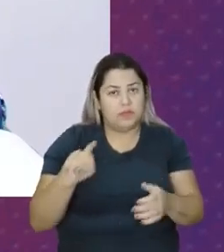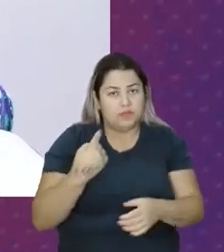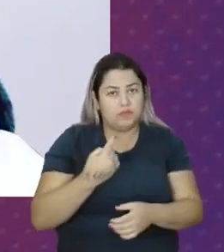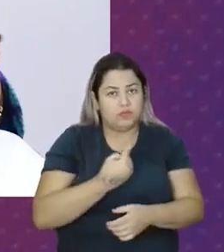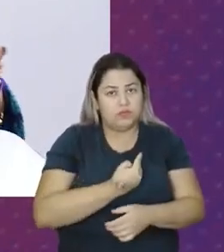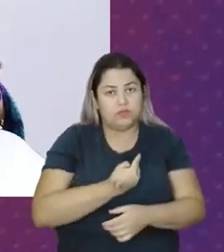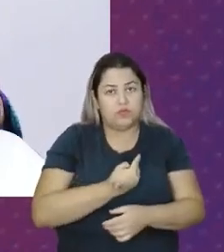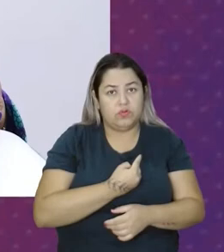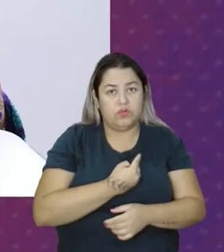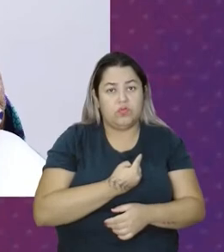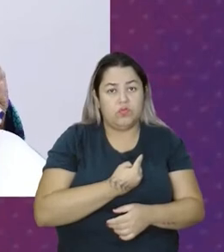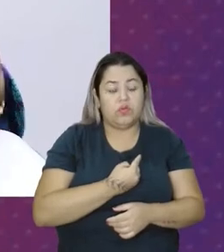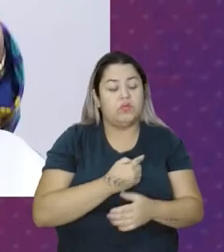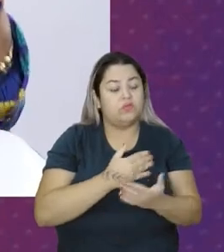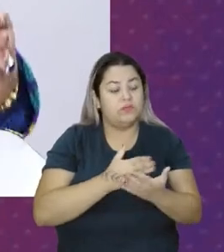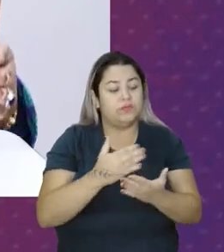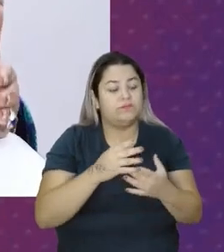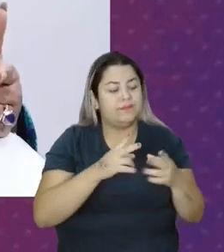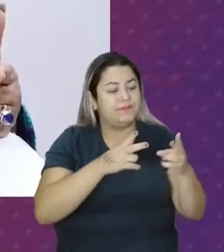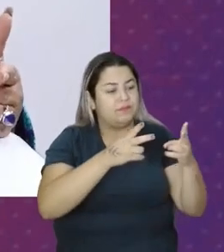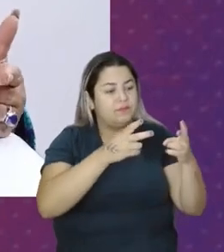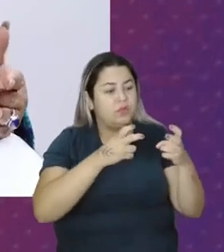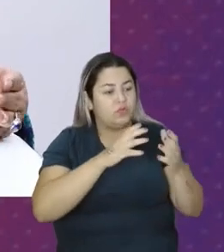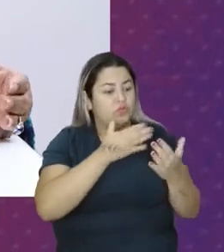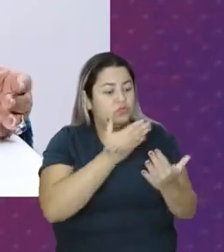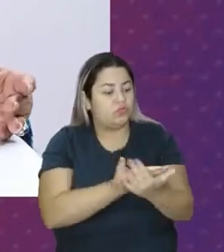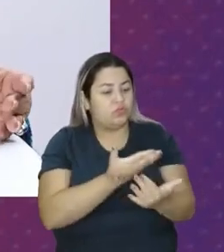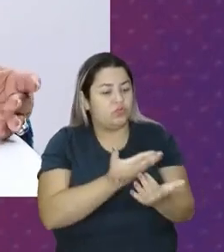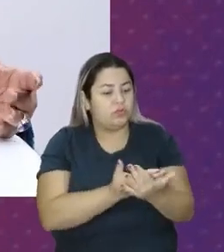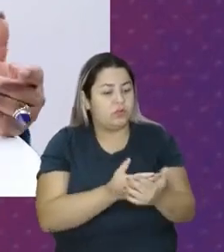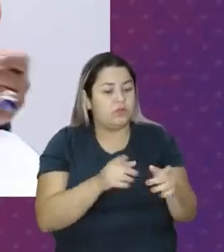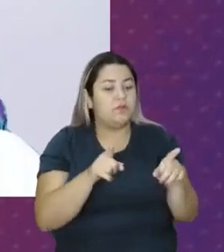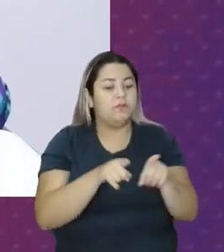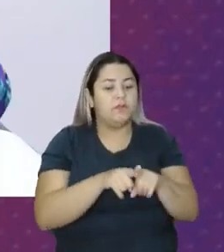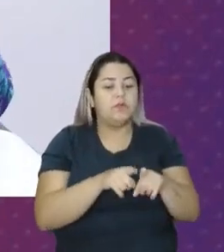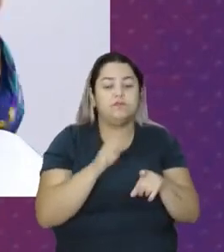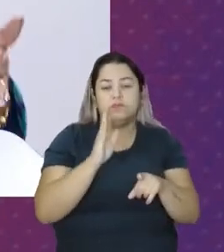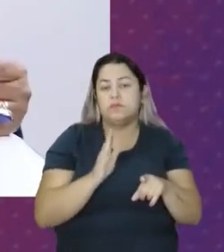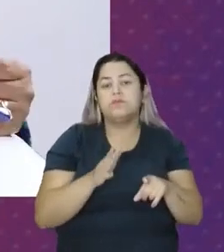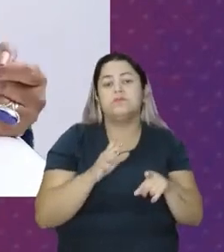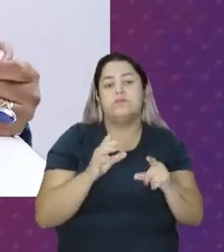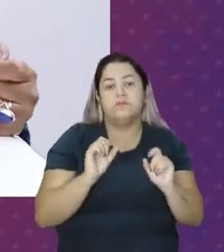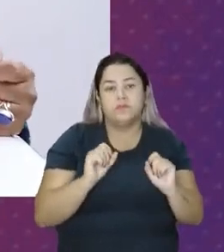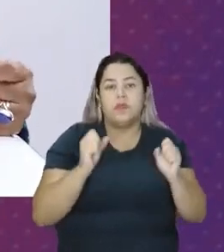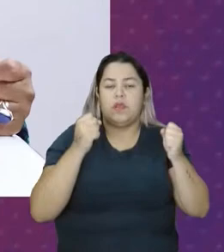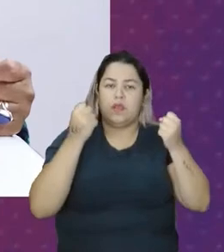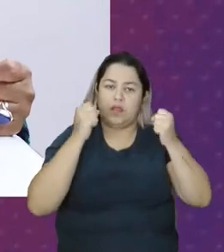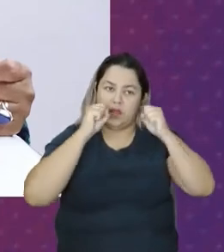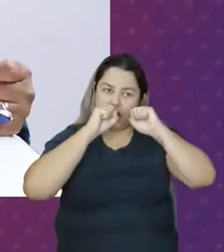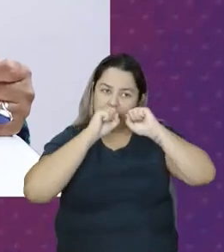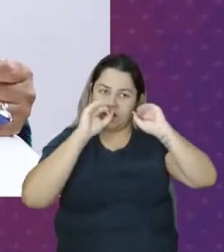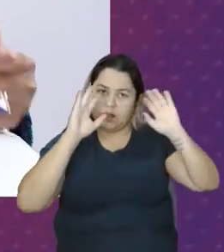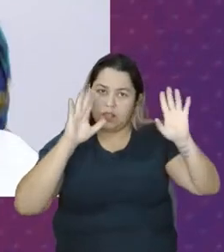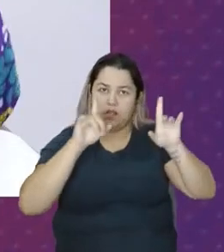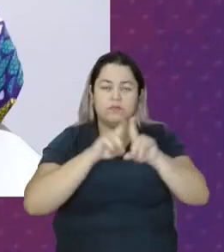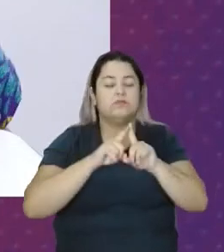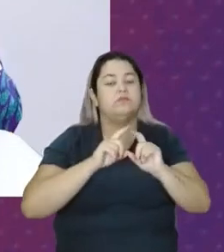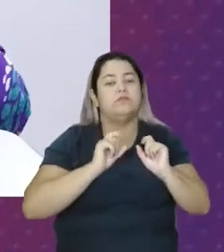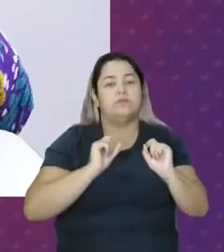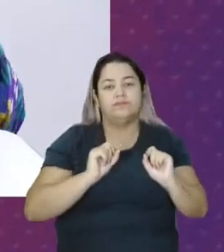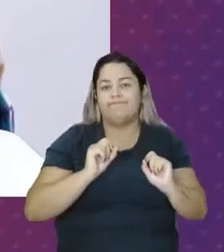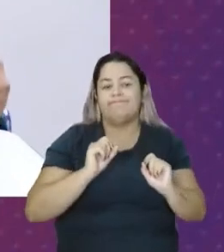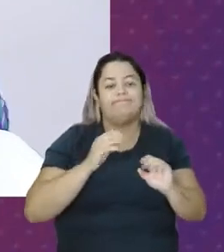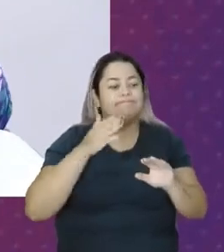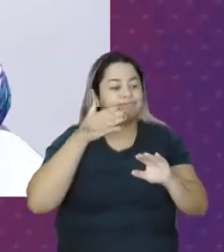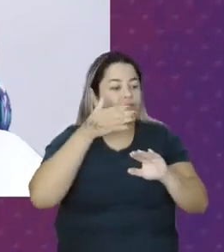gente começa a perceber, hoje tem estudos bem consolidados, é que esse processo foi ininterrupto. A gente não